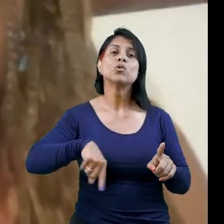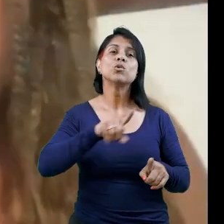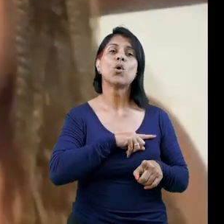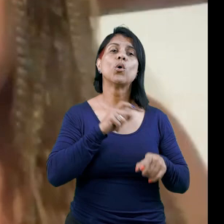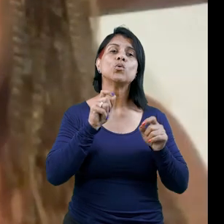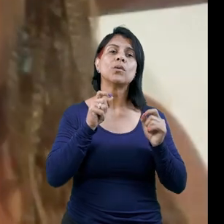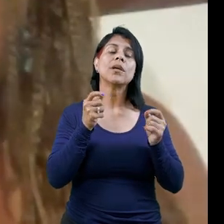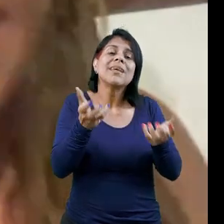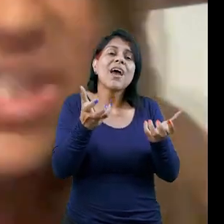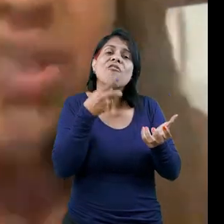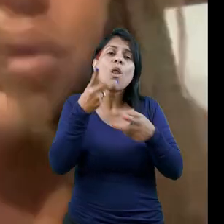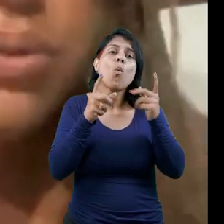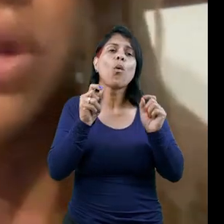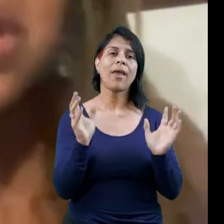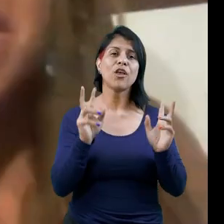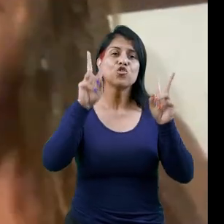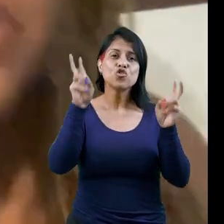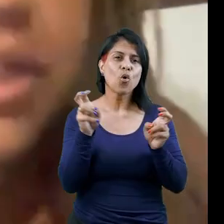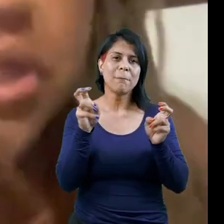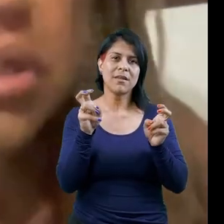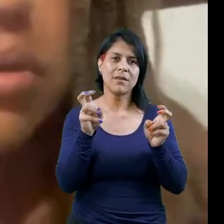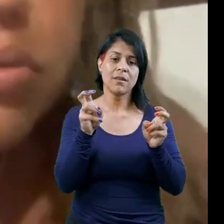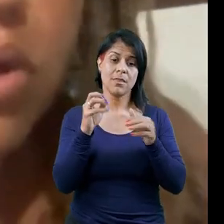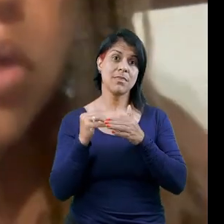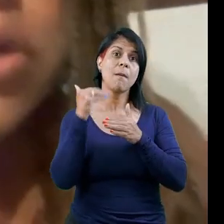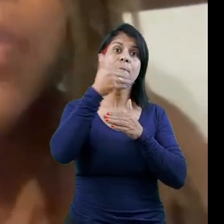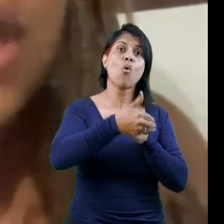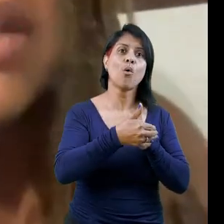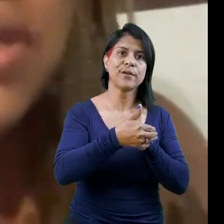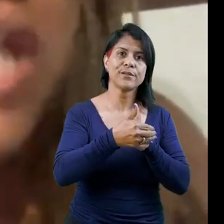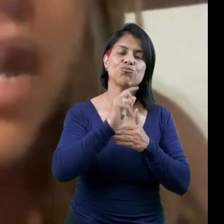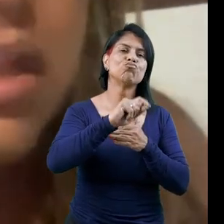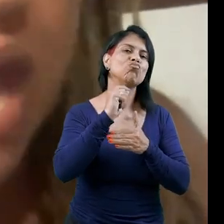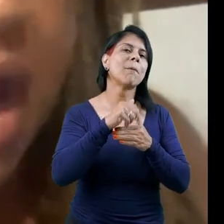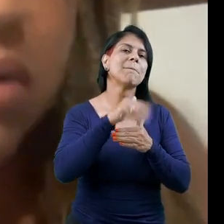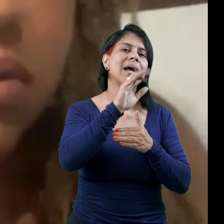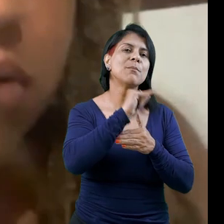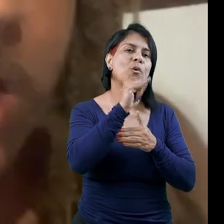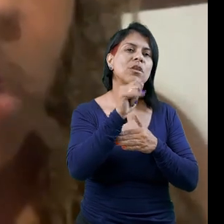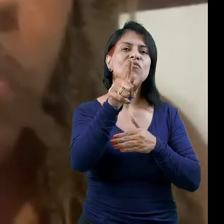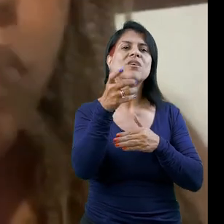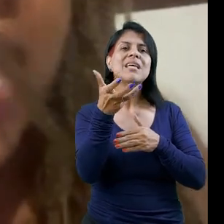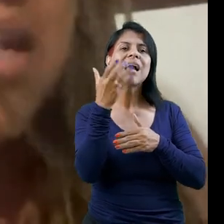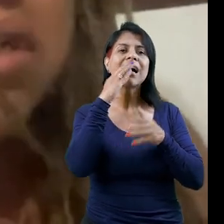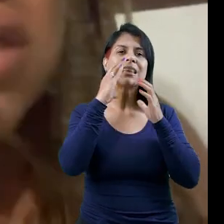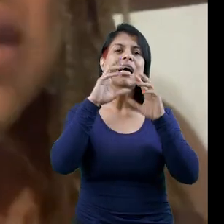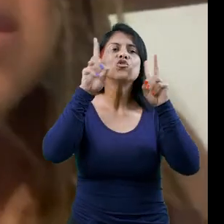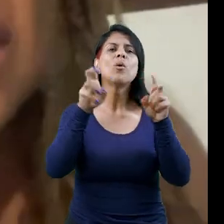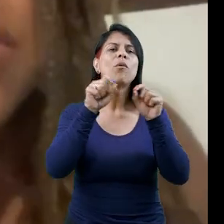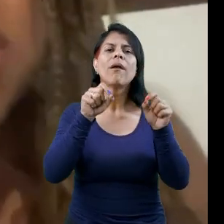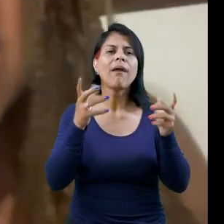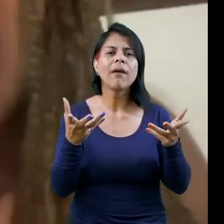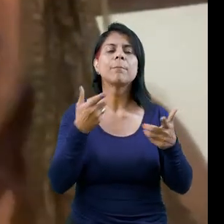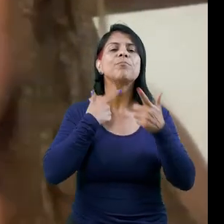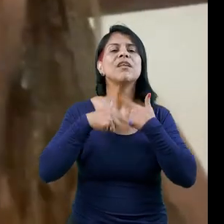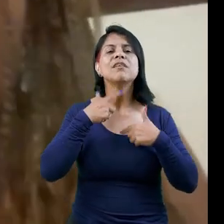quer falar além disso, depois disso, sobre o que a gente quer cantar? O que a gente tem